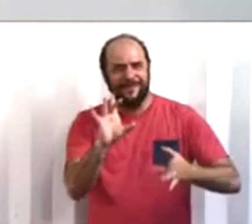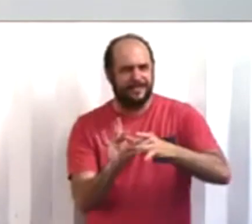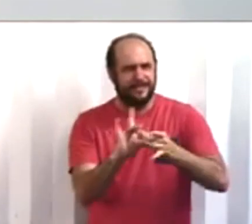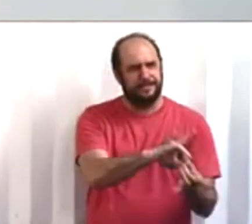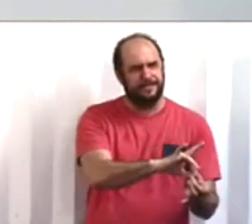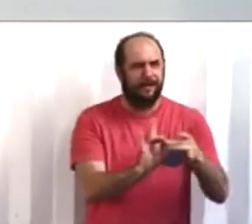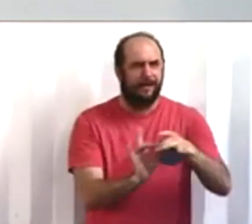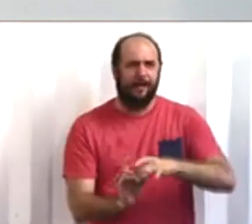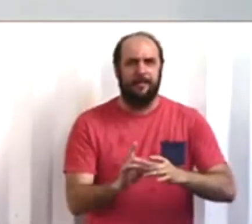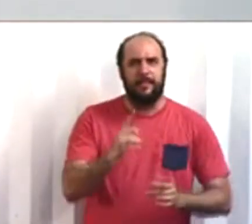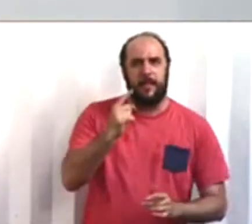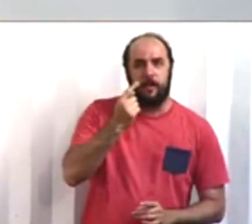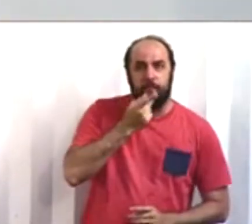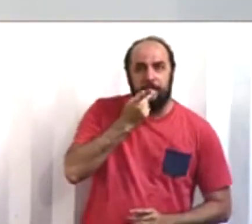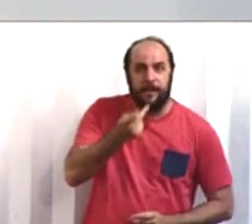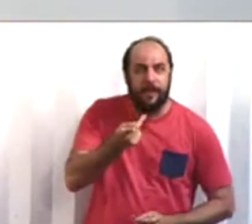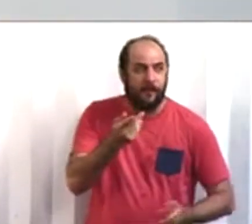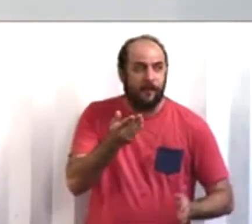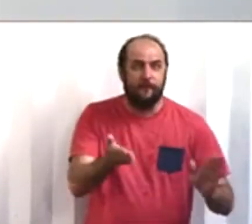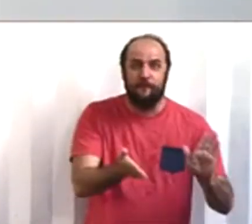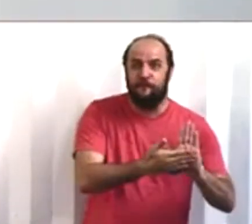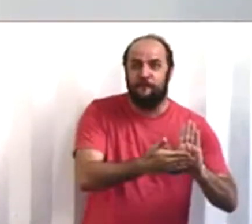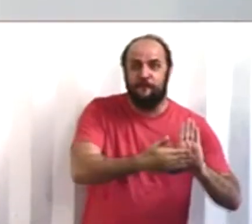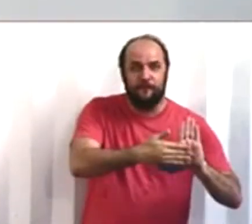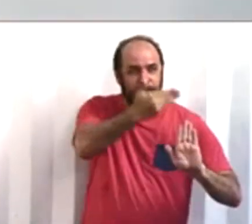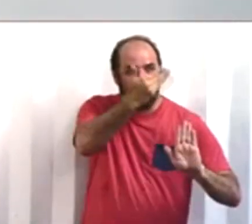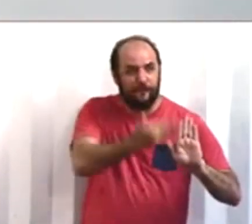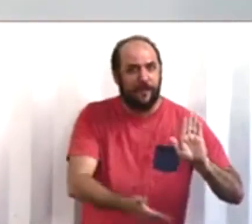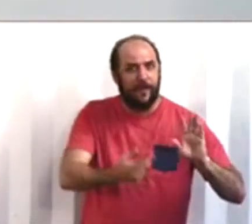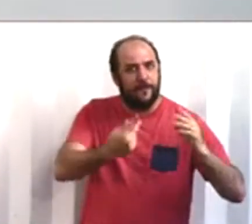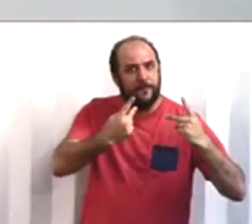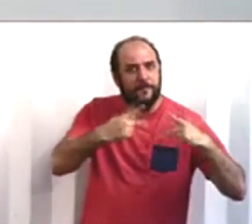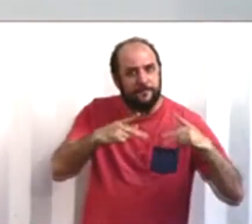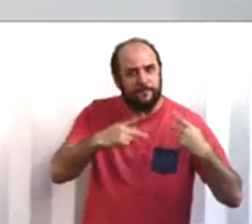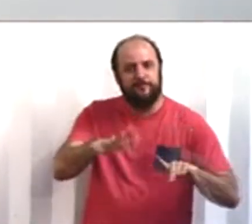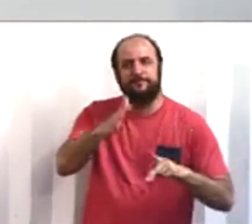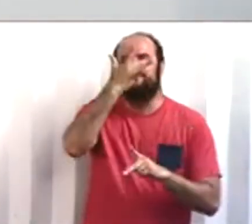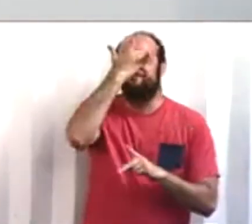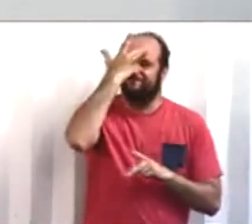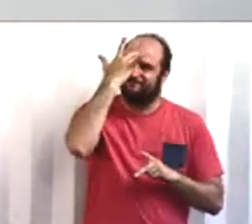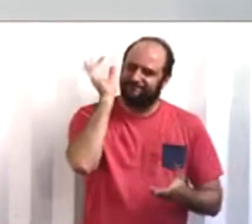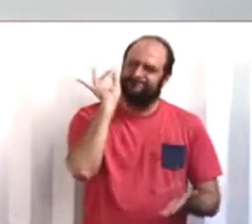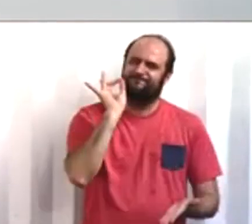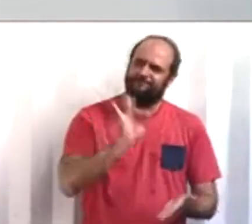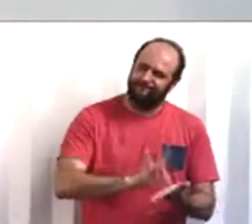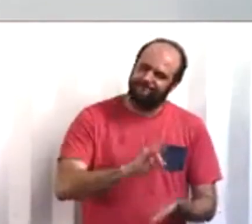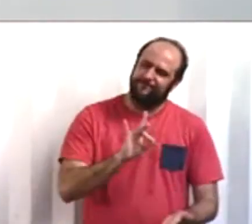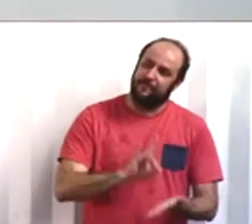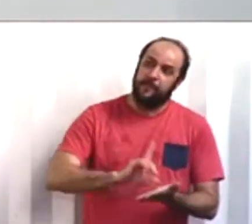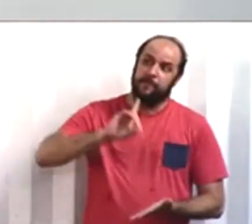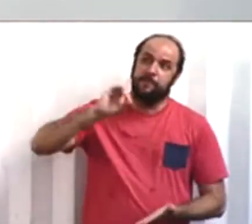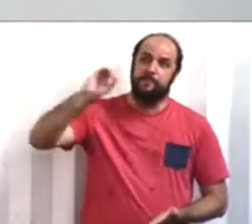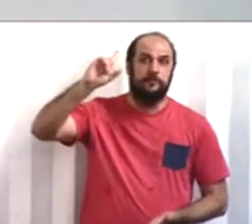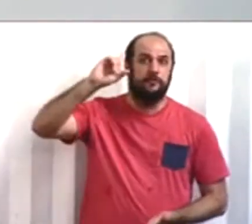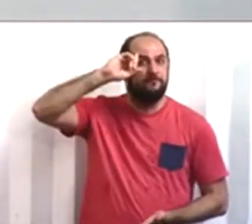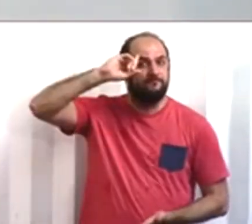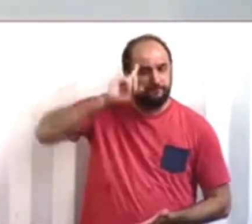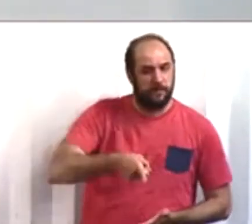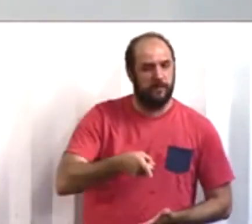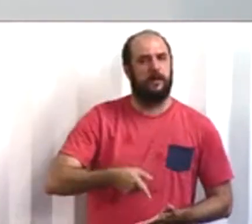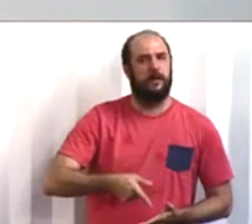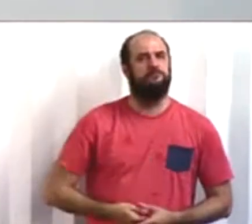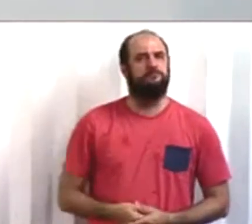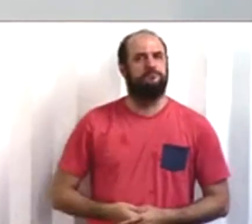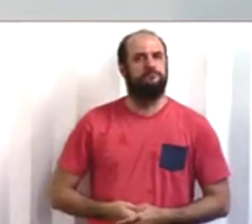para dizer, vejam o que é a pregação de alguém que Deus mandou